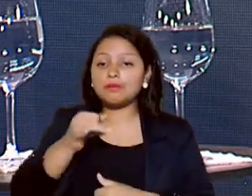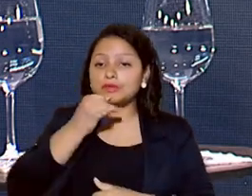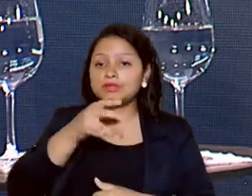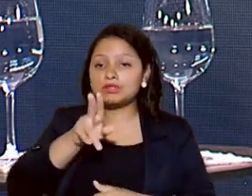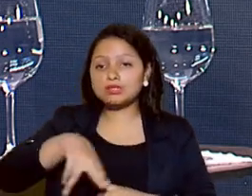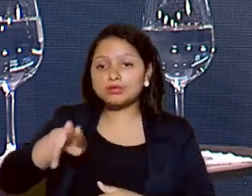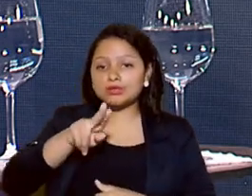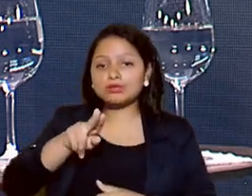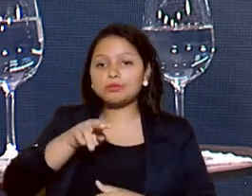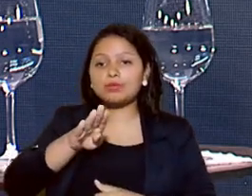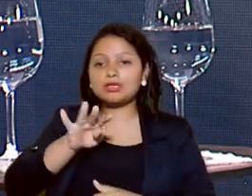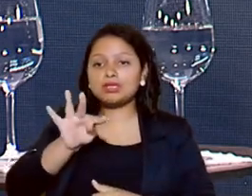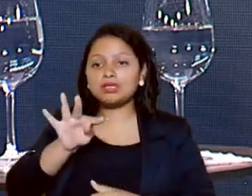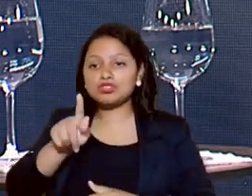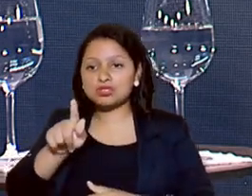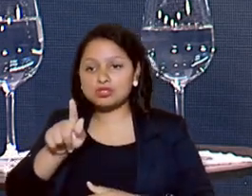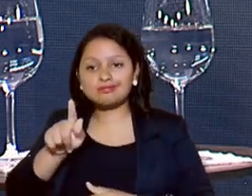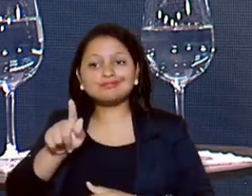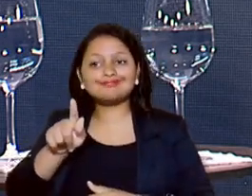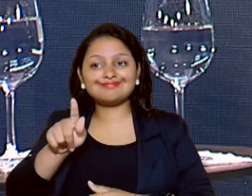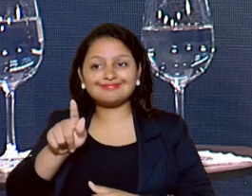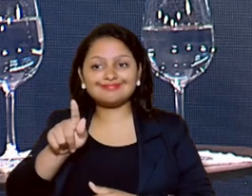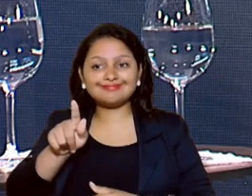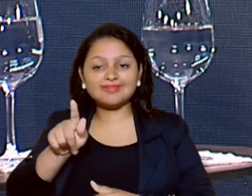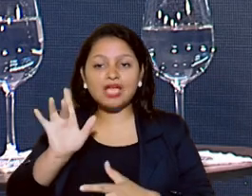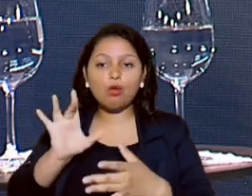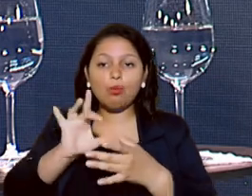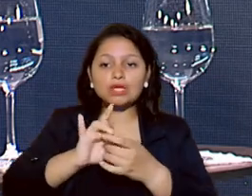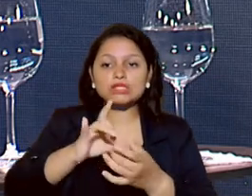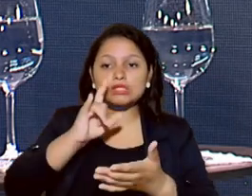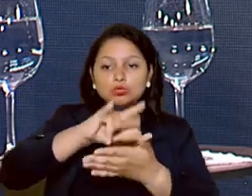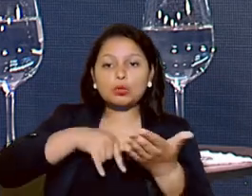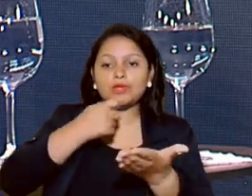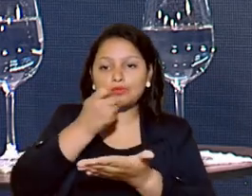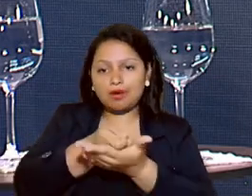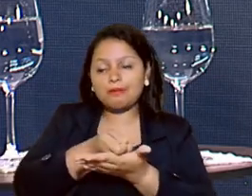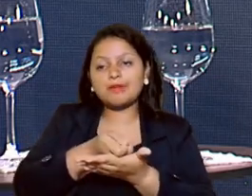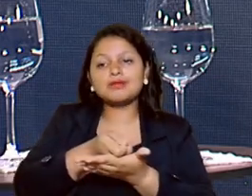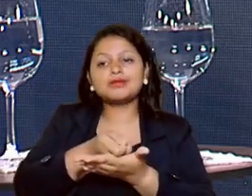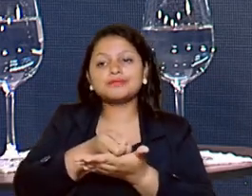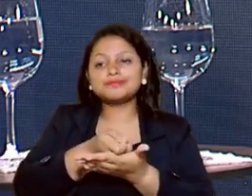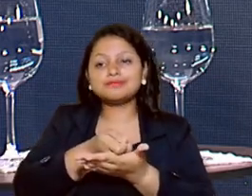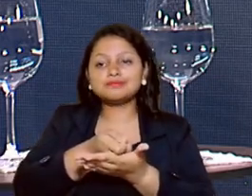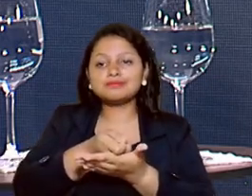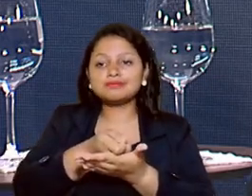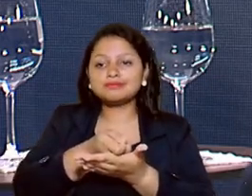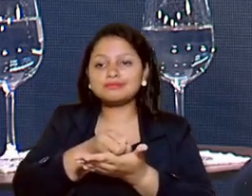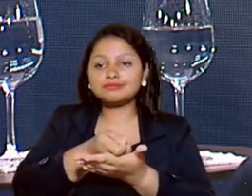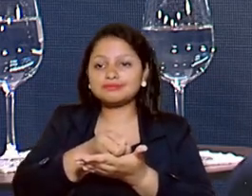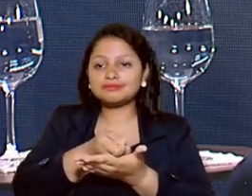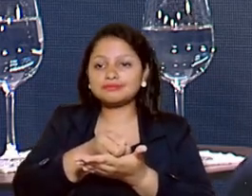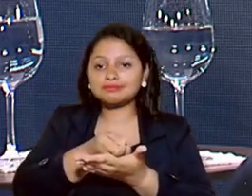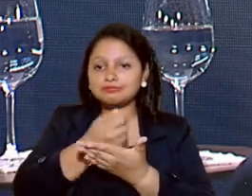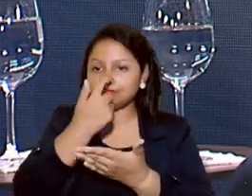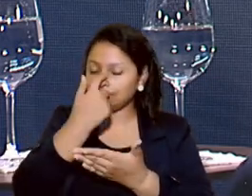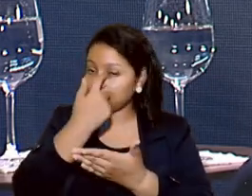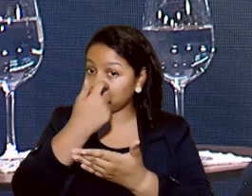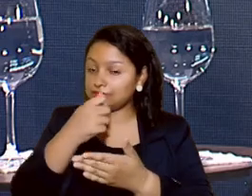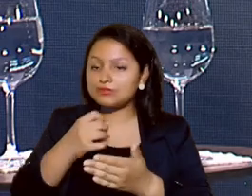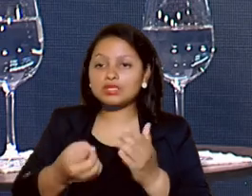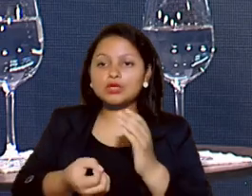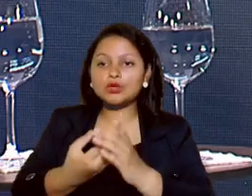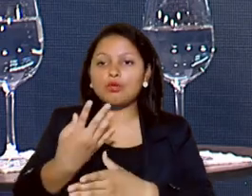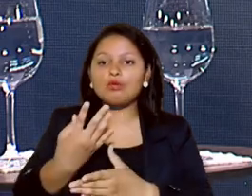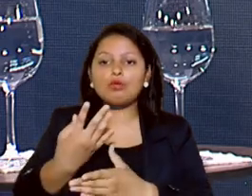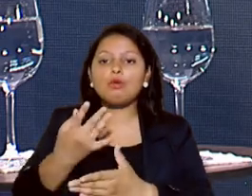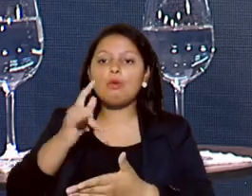BTG é para geração de boleto não existe mais não tem mais conciliação bancária você emitiu o boleto não tem que